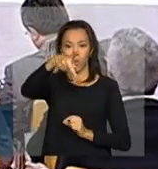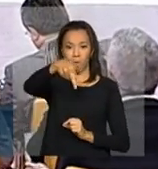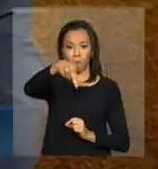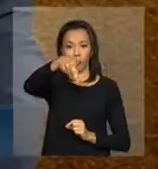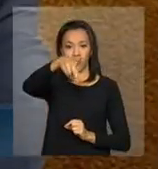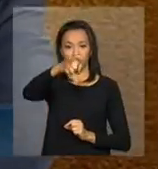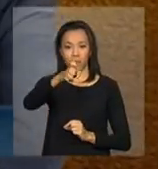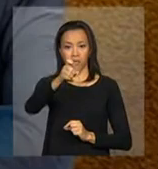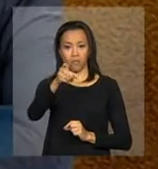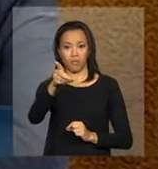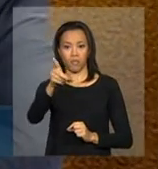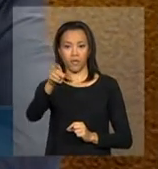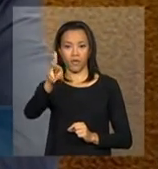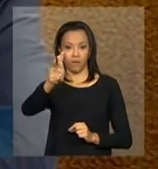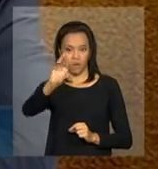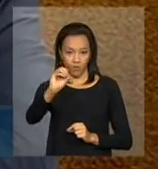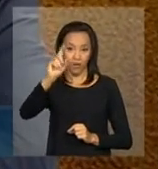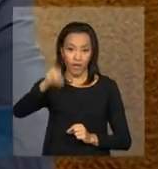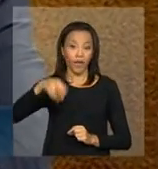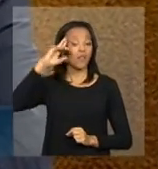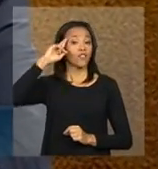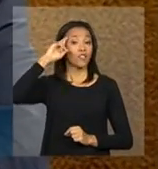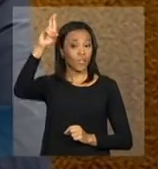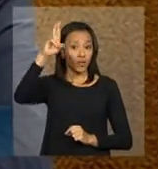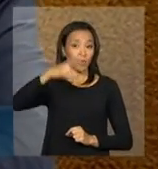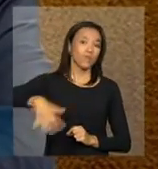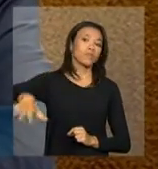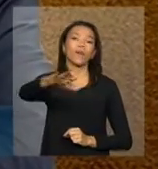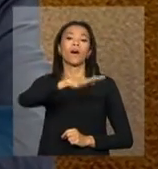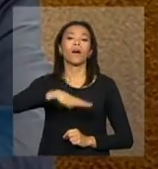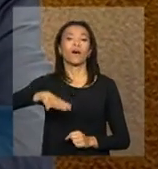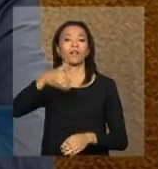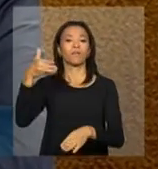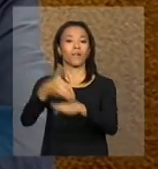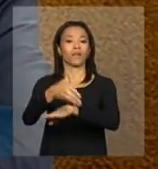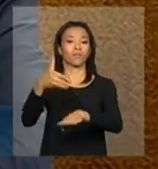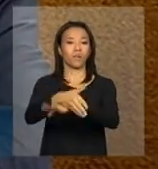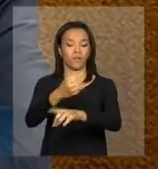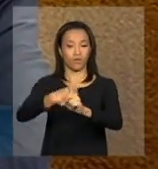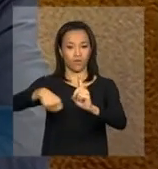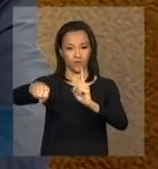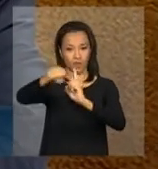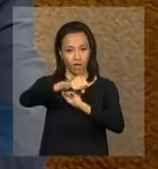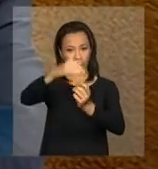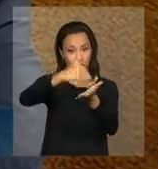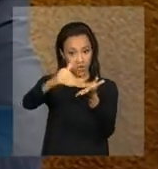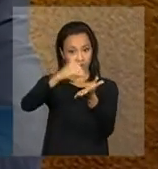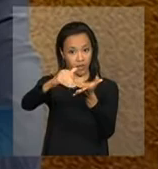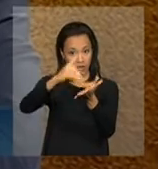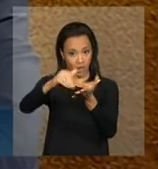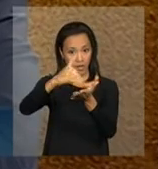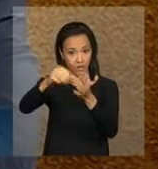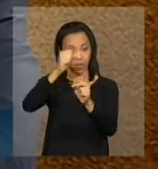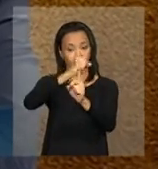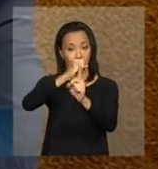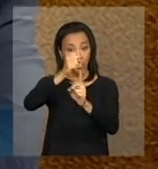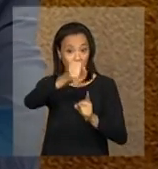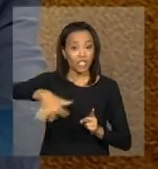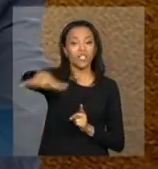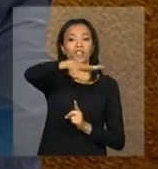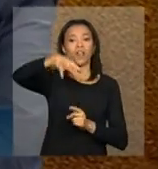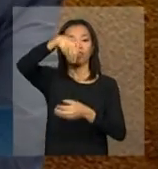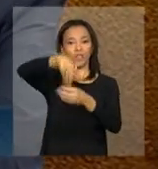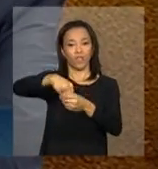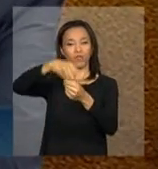é diretor da área de Participação Social da Secretaria Nacional de Articulação Social, da Secretaria-Geral da